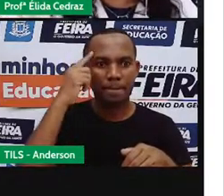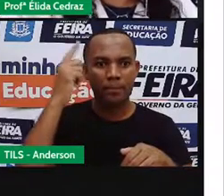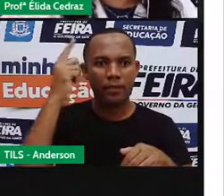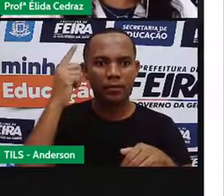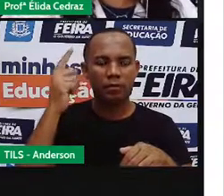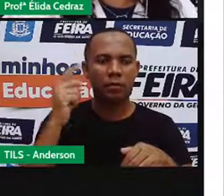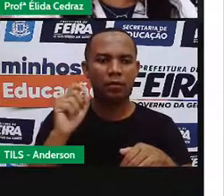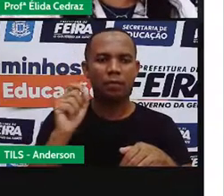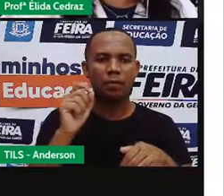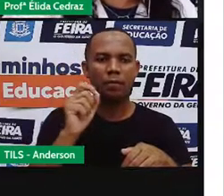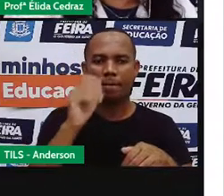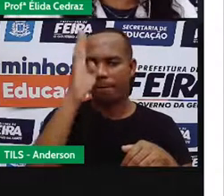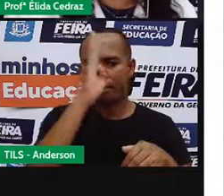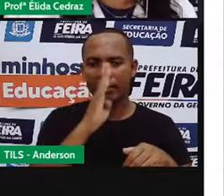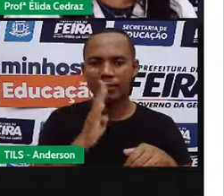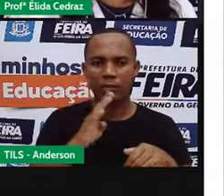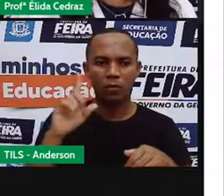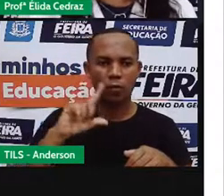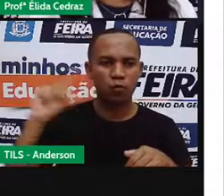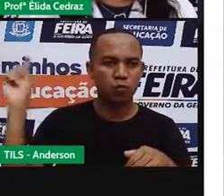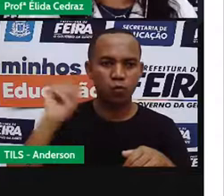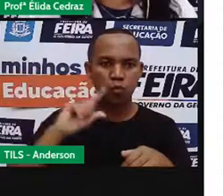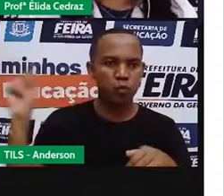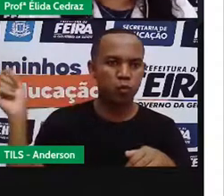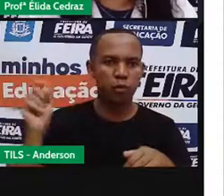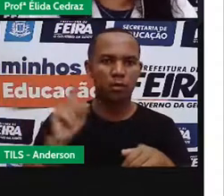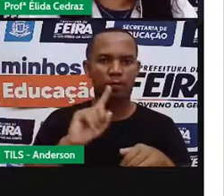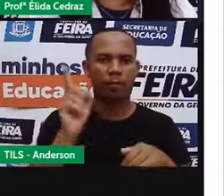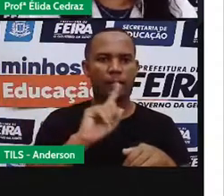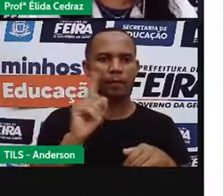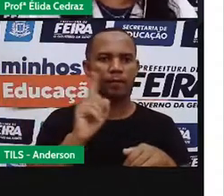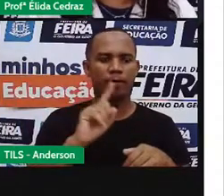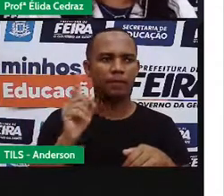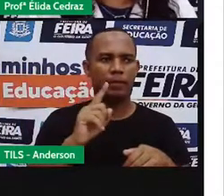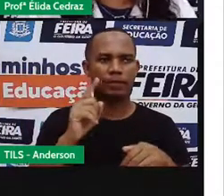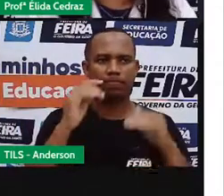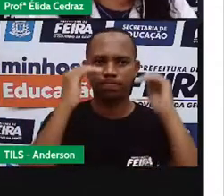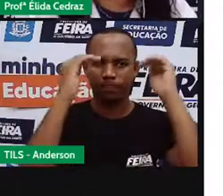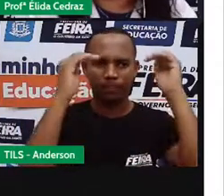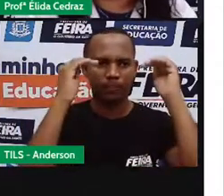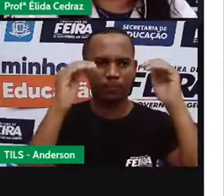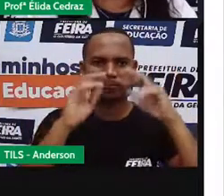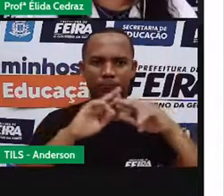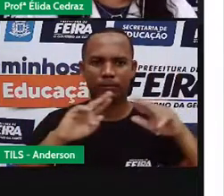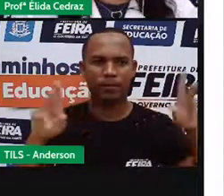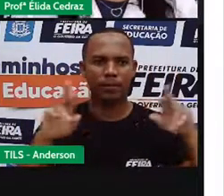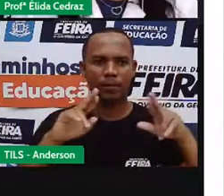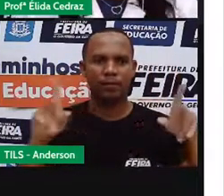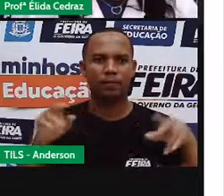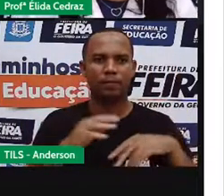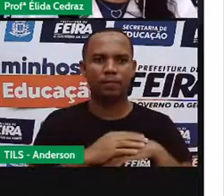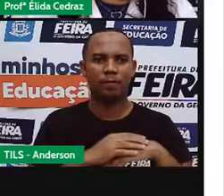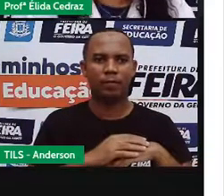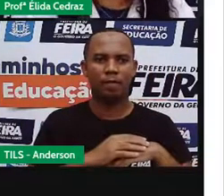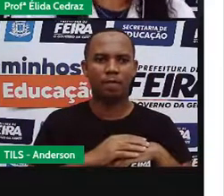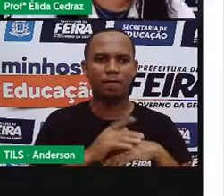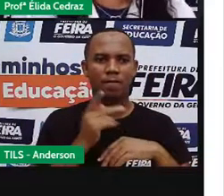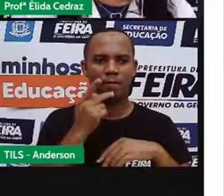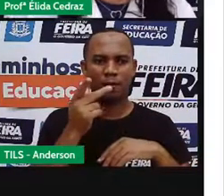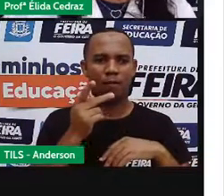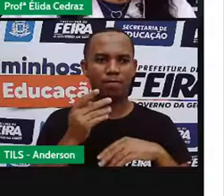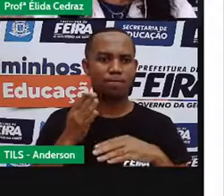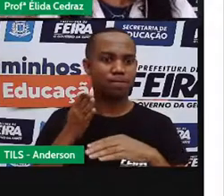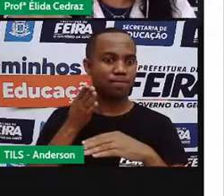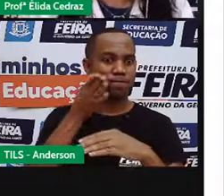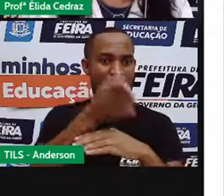exército brasileiro ir embora, as pessoas irem embora. Corneteiro Lopes desobedeceu e tocou a música contrária, mandando o povo avançar e